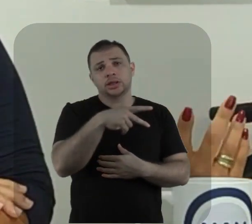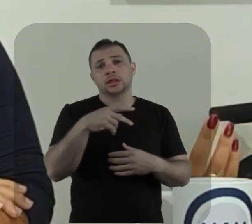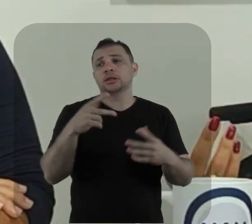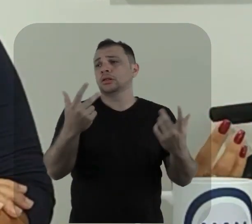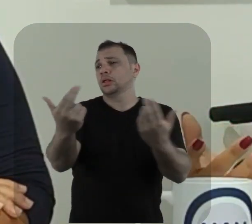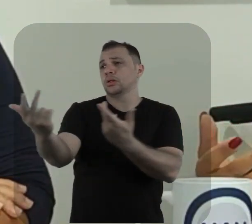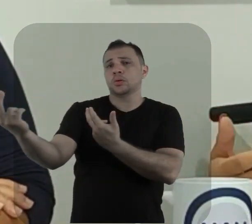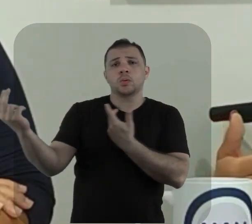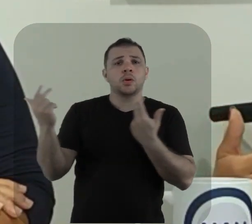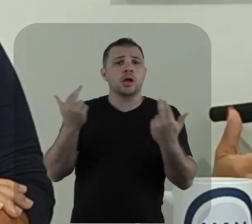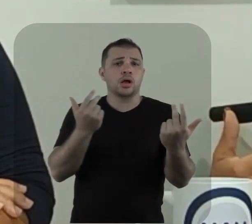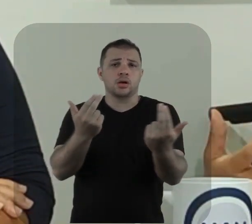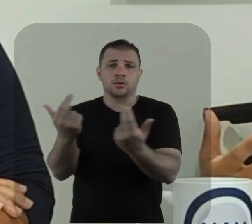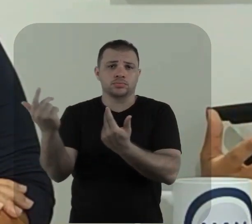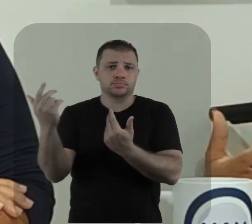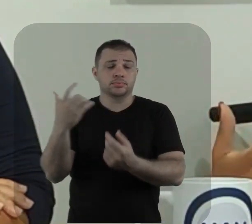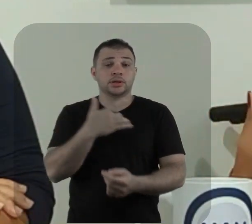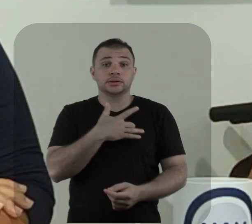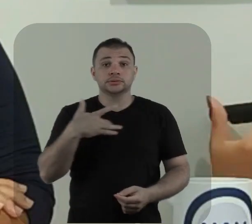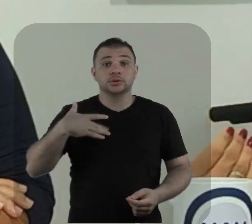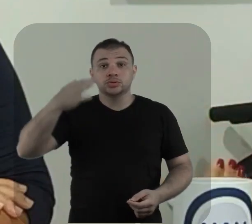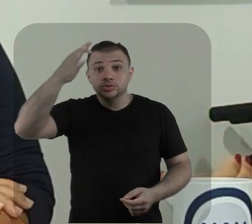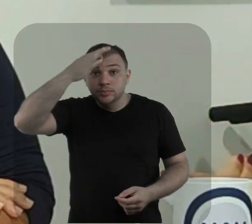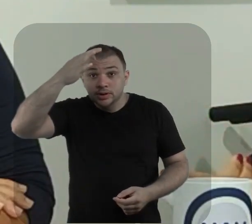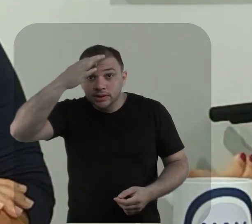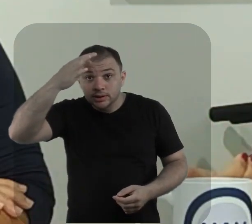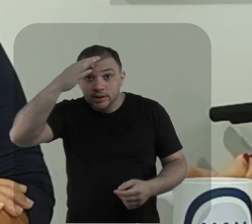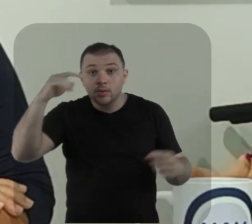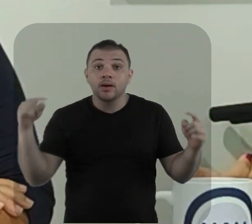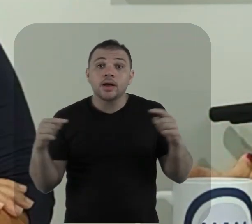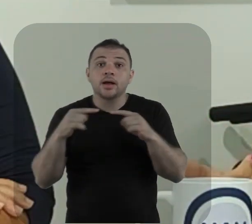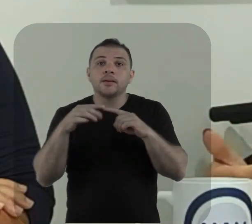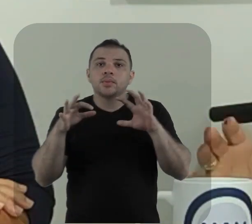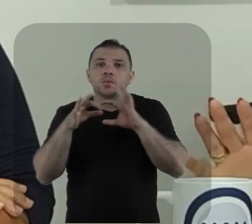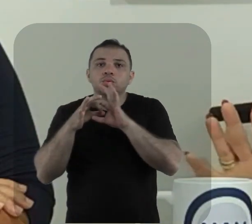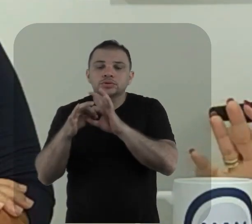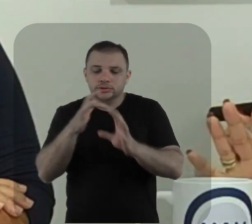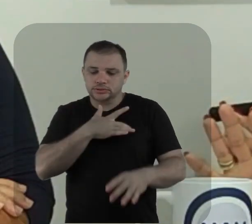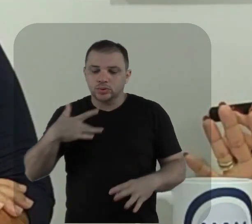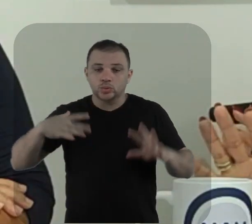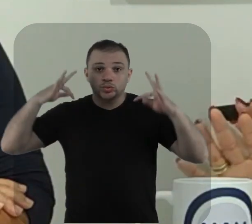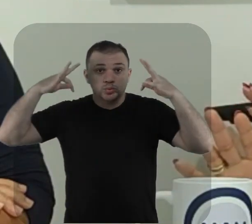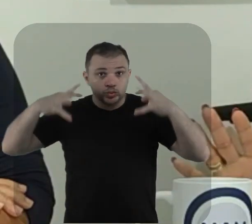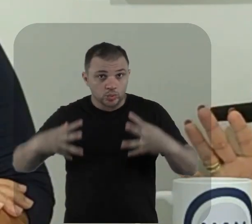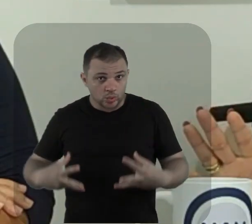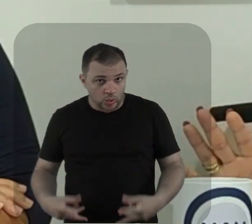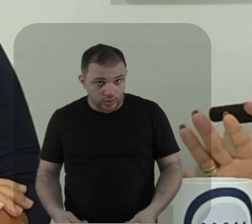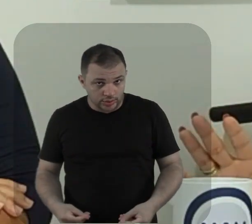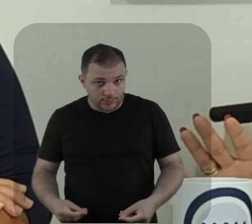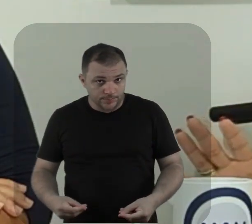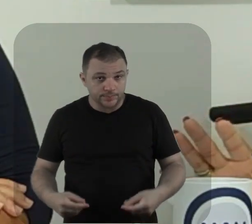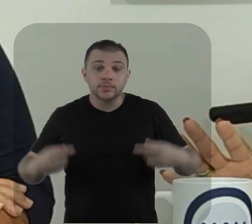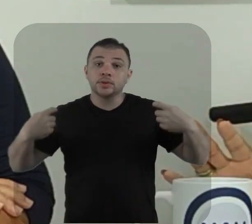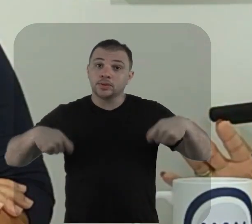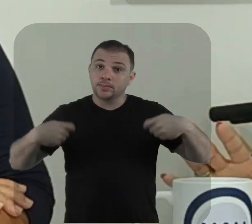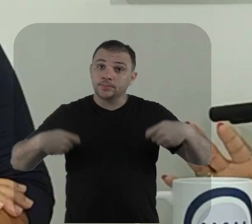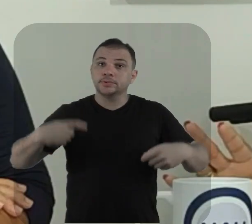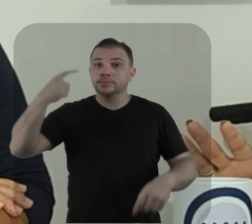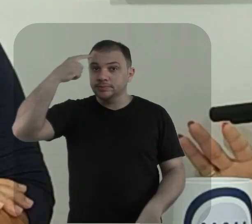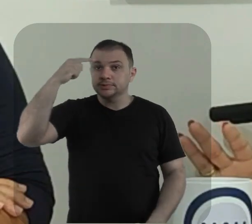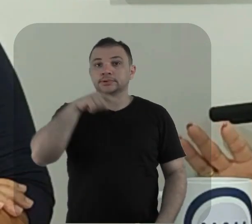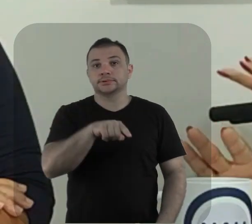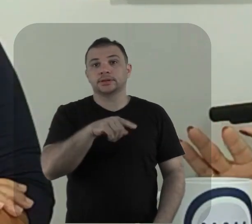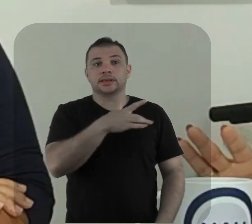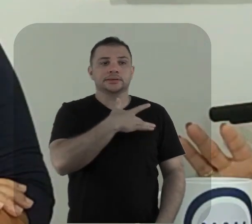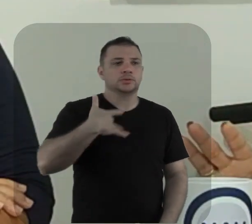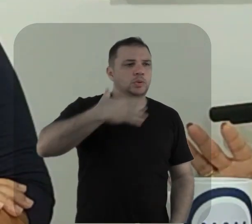como Sim. qualquer outro indivíduo, e a saúde mental ela faz parte da saúde total, né? Então, assim, já começar por não ter esse entendimento